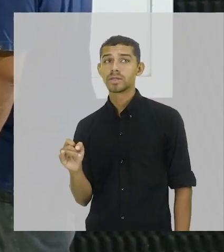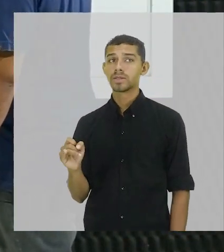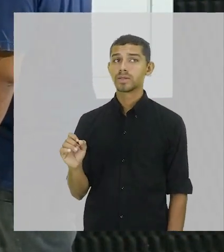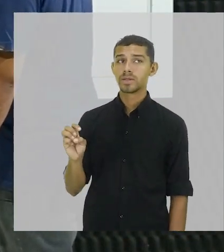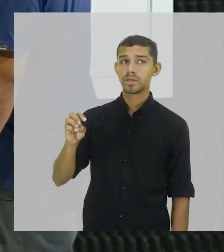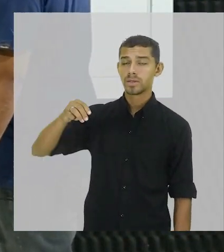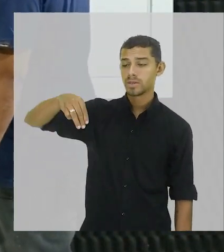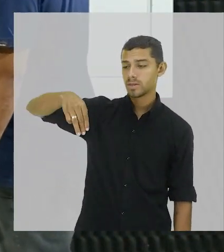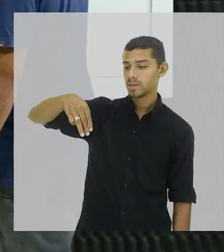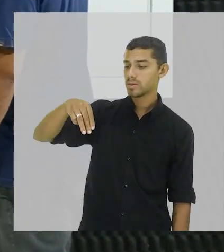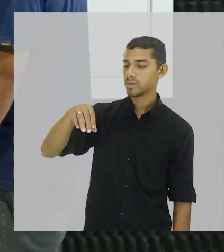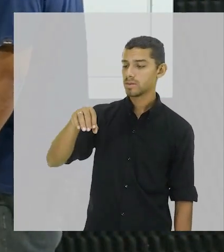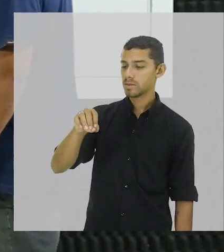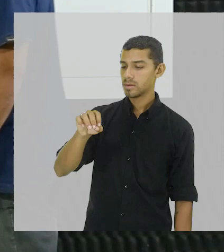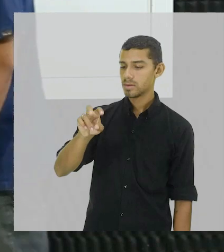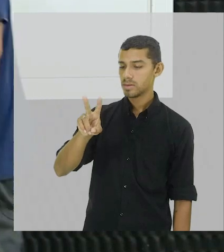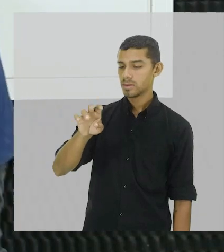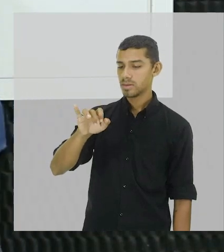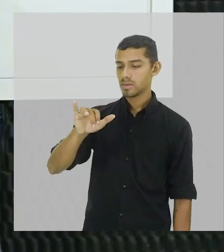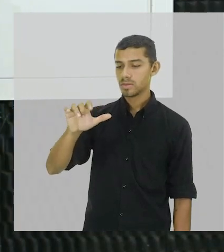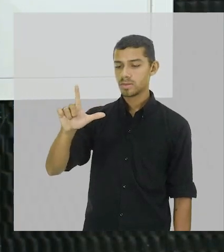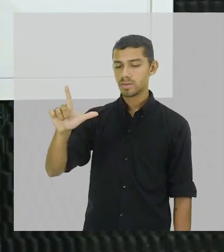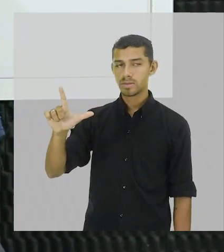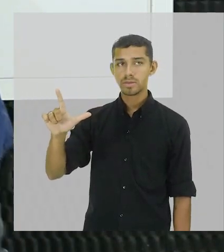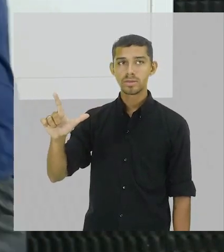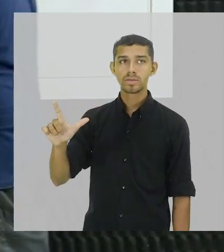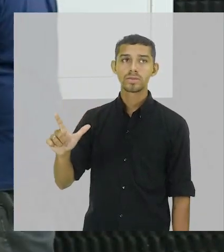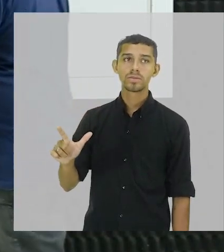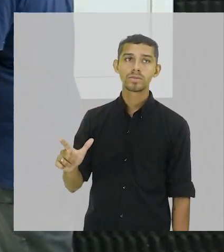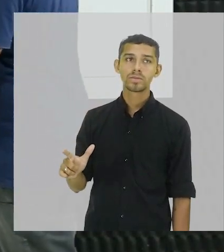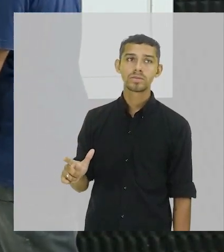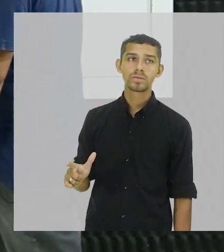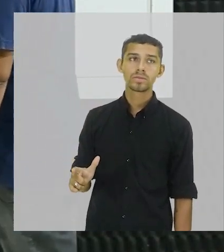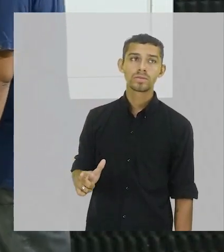a onda, vamos lá.